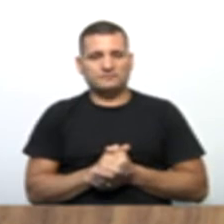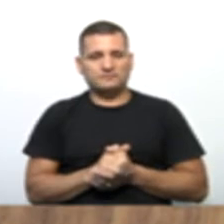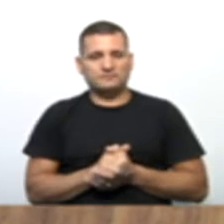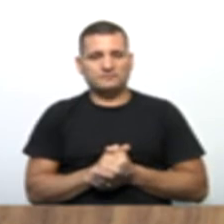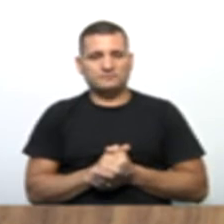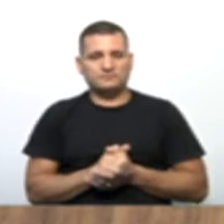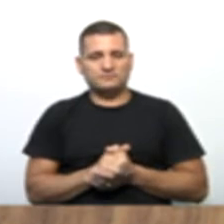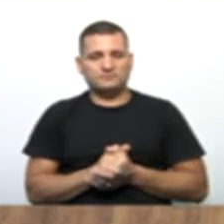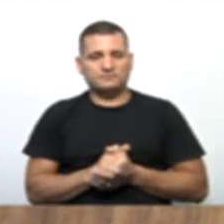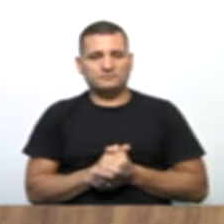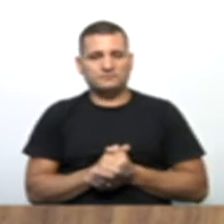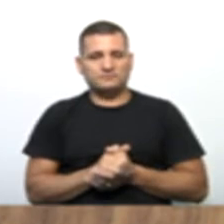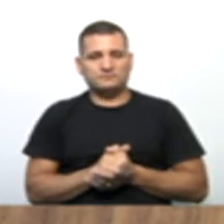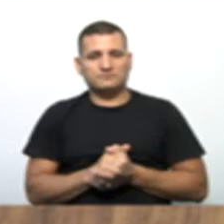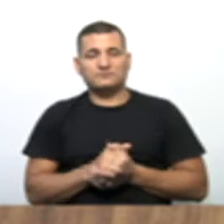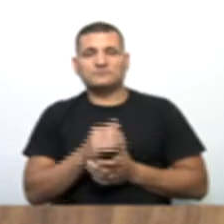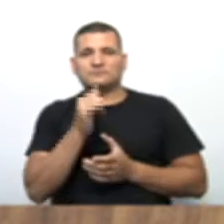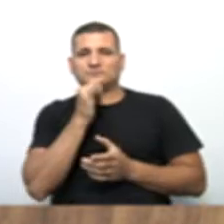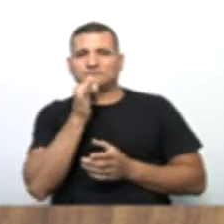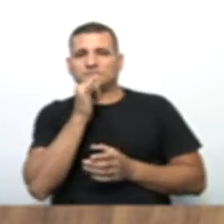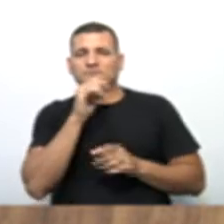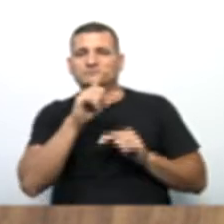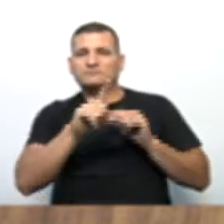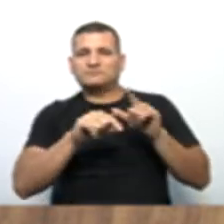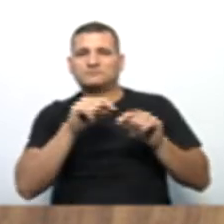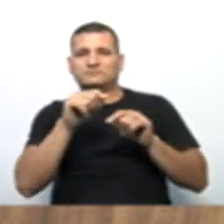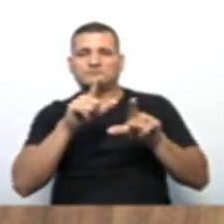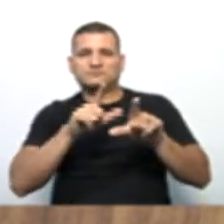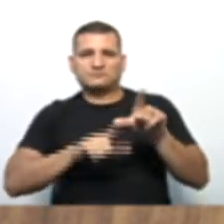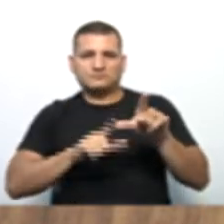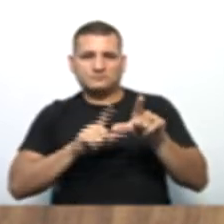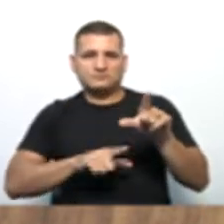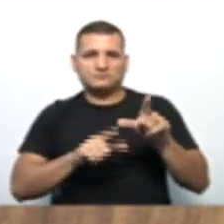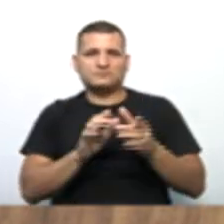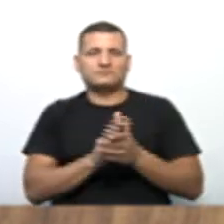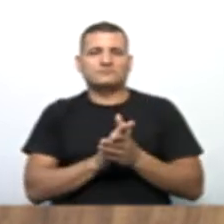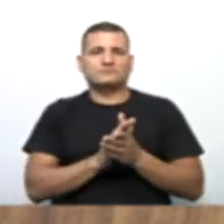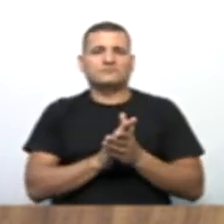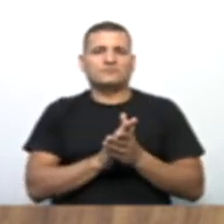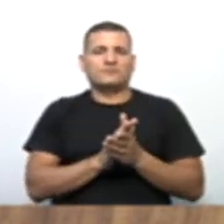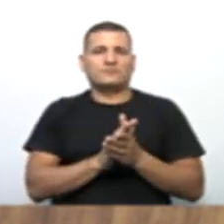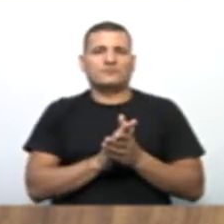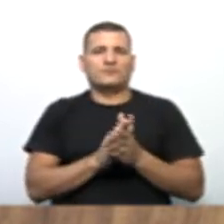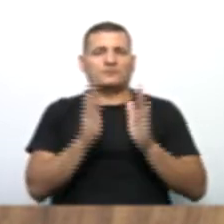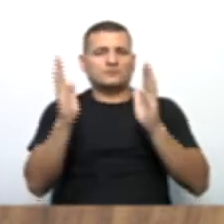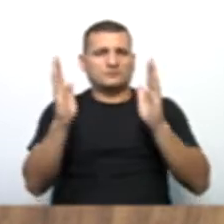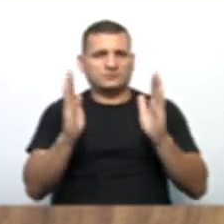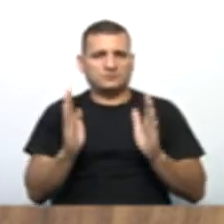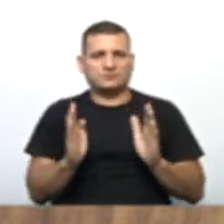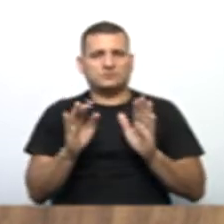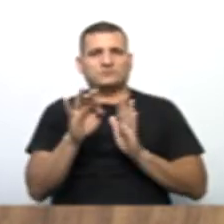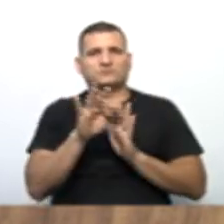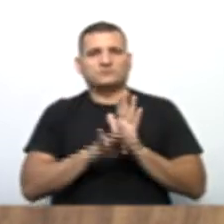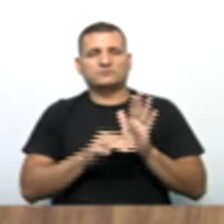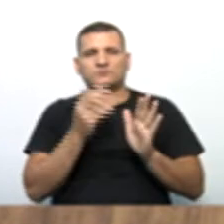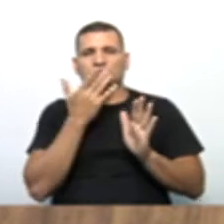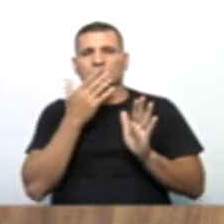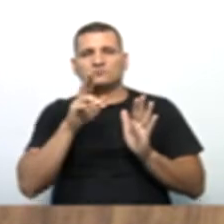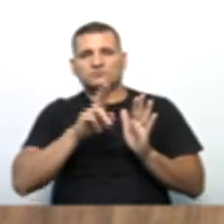como por exemplo a escolha da fonte o espaçamento e alinhamento do texto as cores utilizadas etc